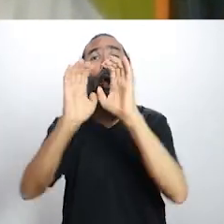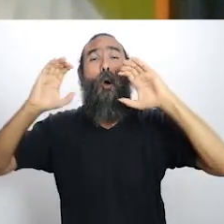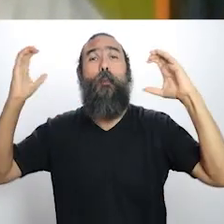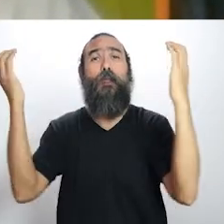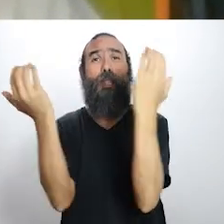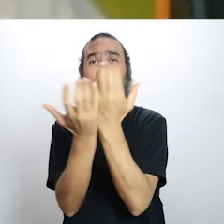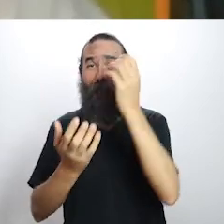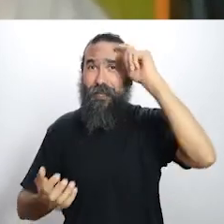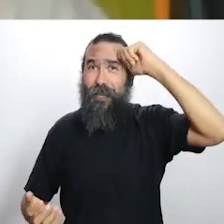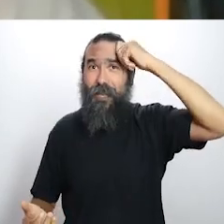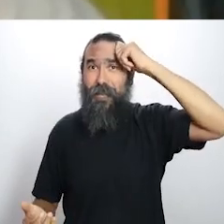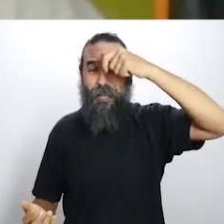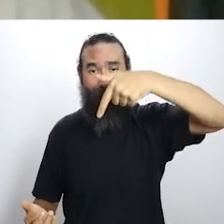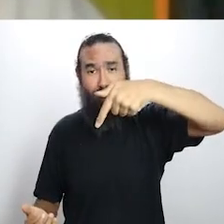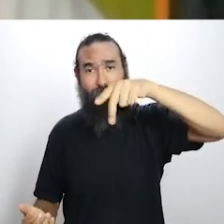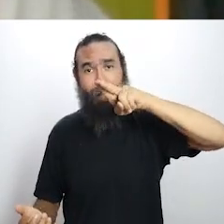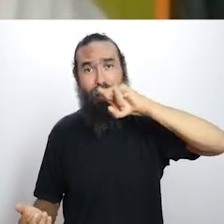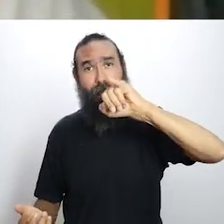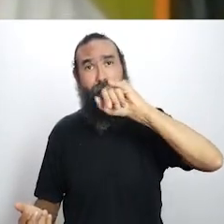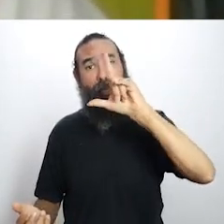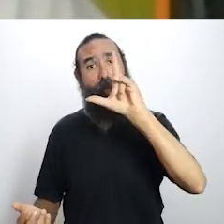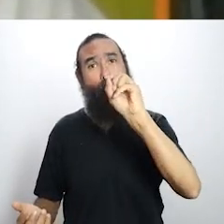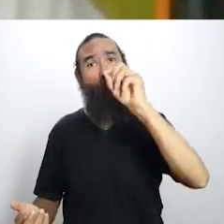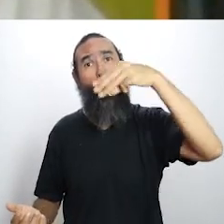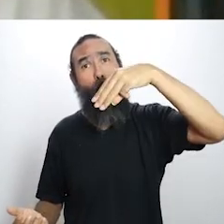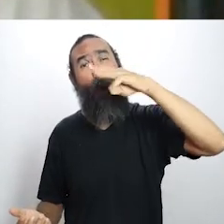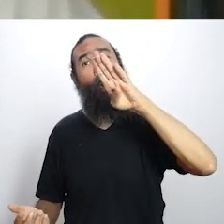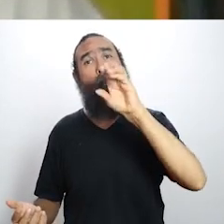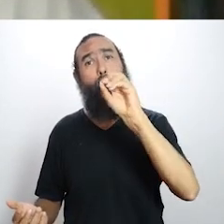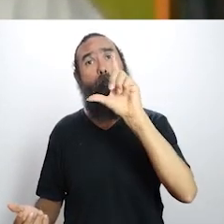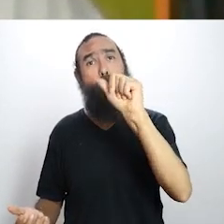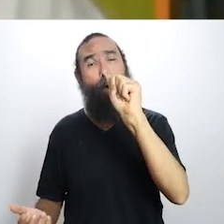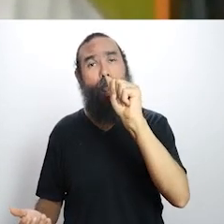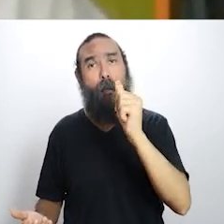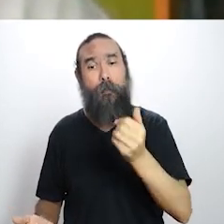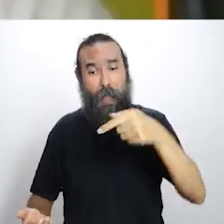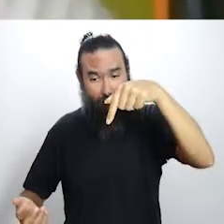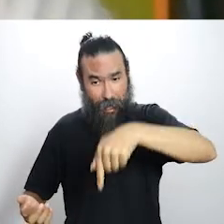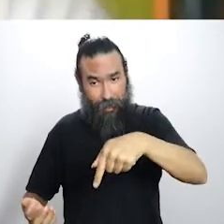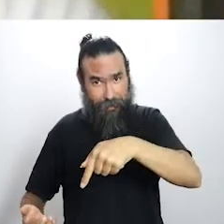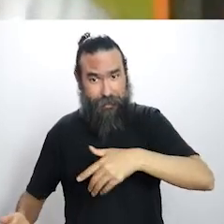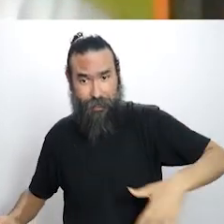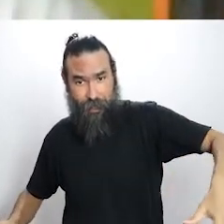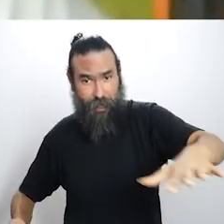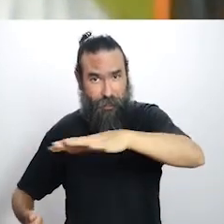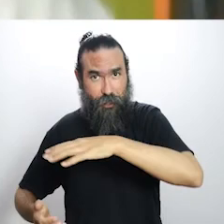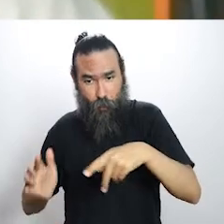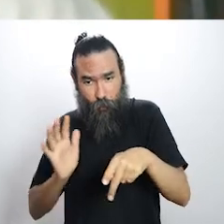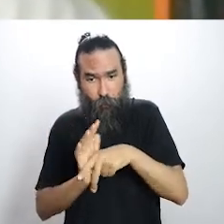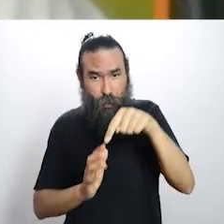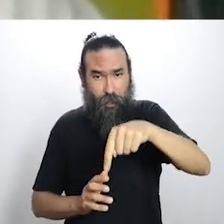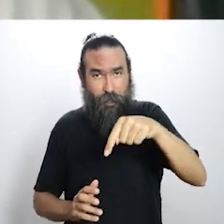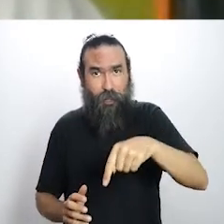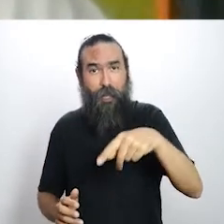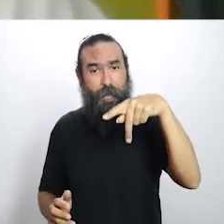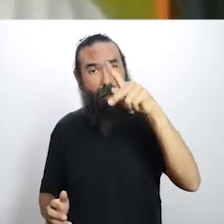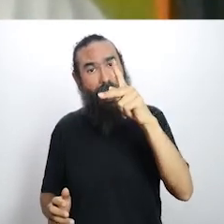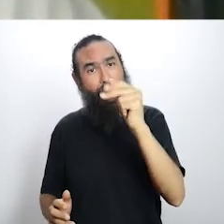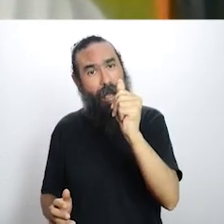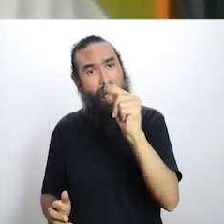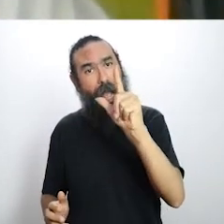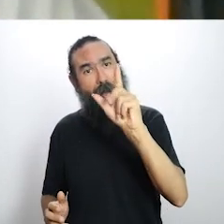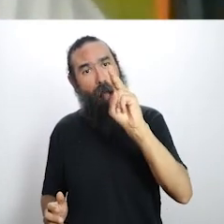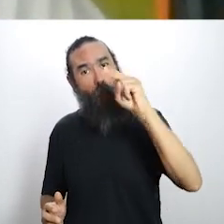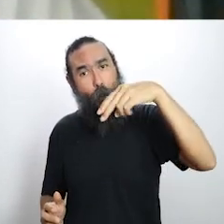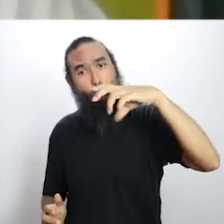remanescente de quilombola, que é o sítio histórico Calunga, que está na nossa região. Aqui a gente tem o Parque Nacional da Chapada dos Veadeiros,